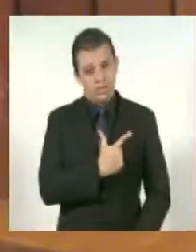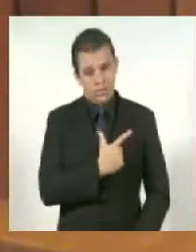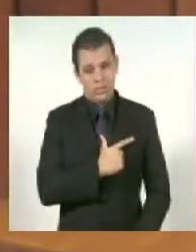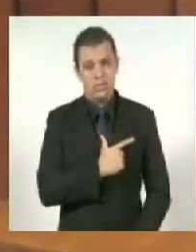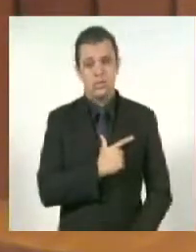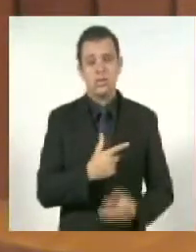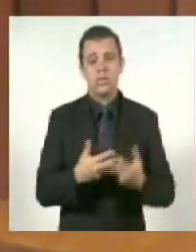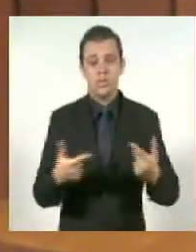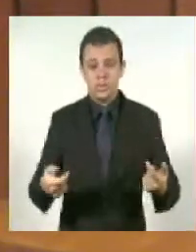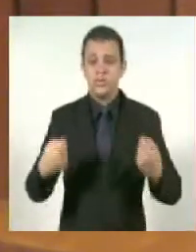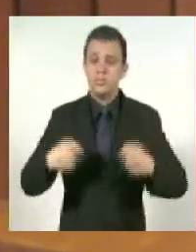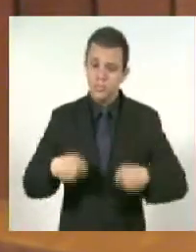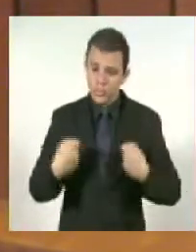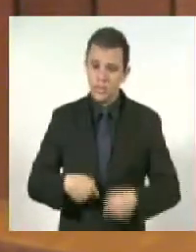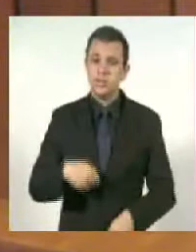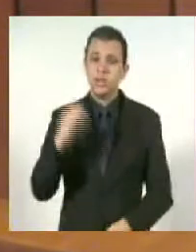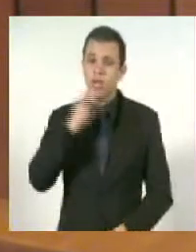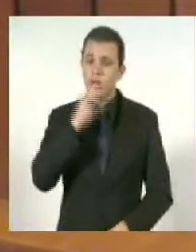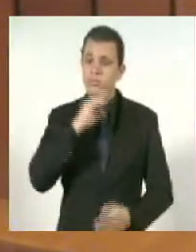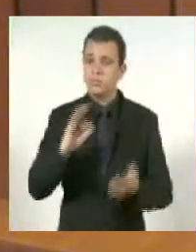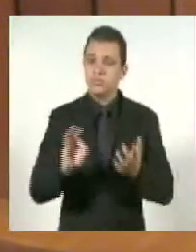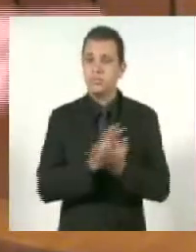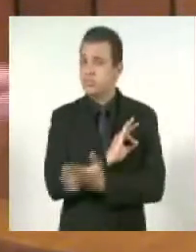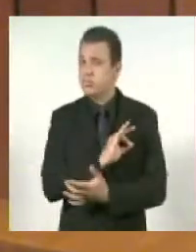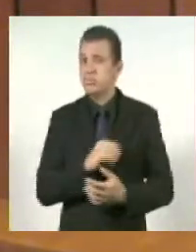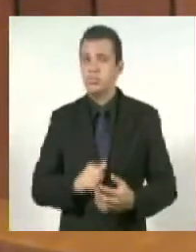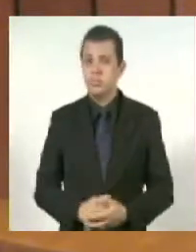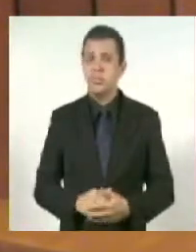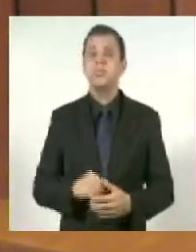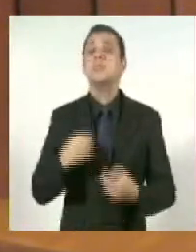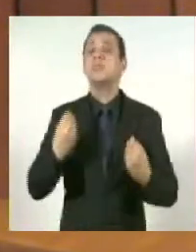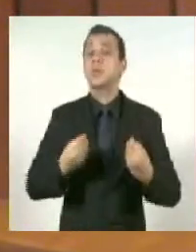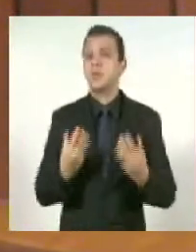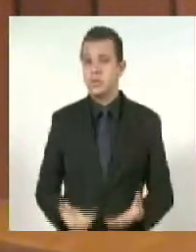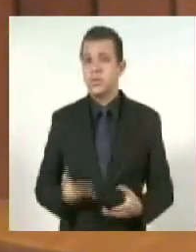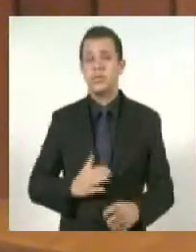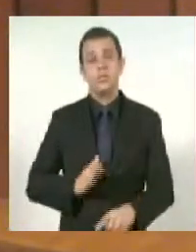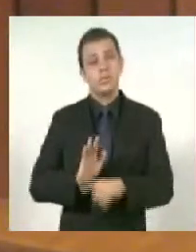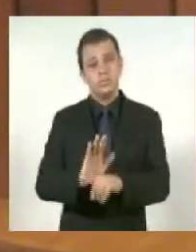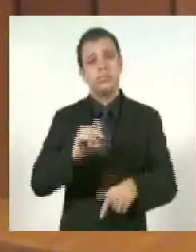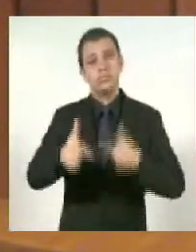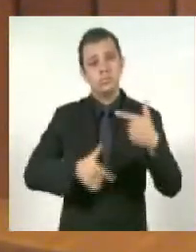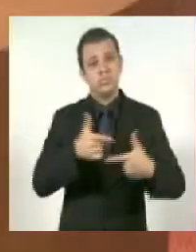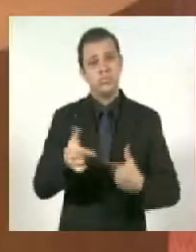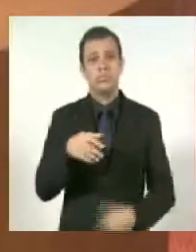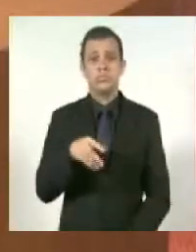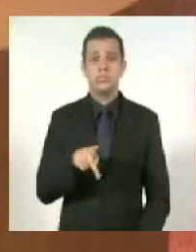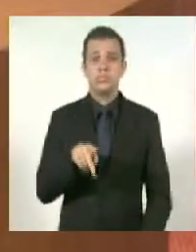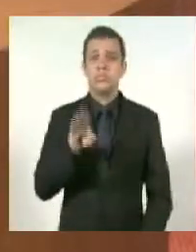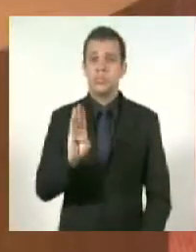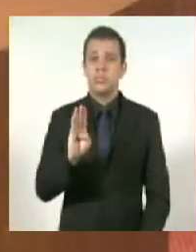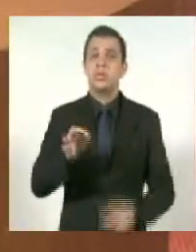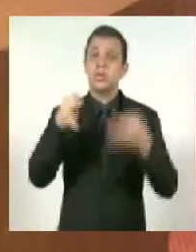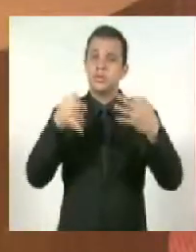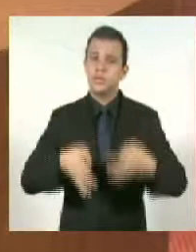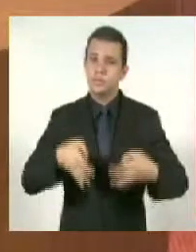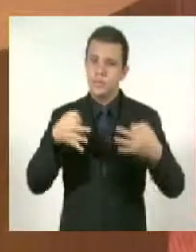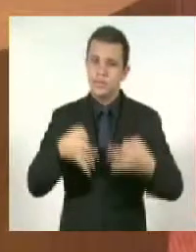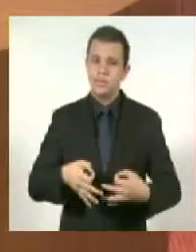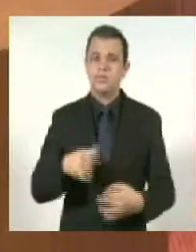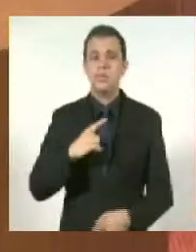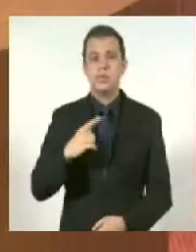a contratação emergencial a bem do serviço público. Certamente, as contratações que